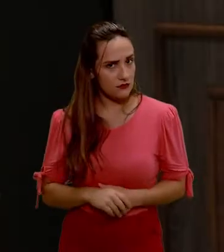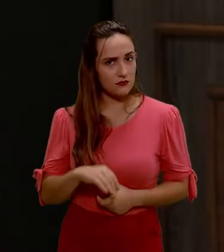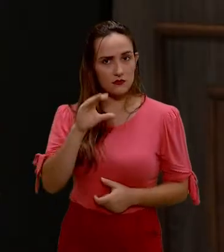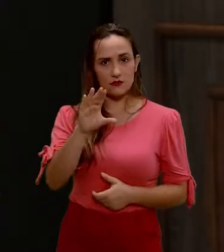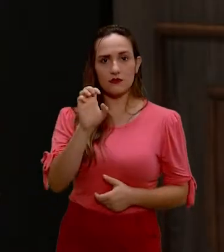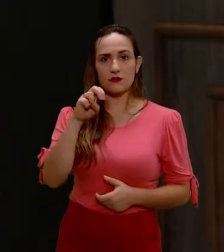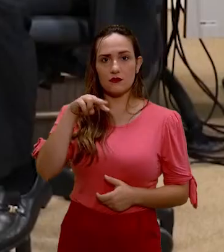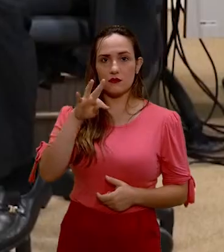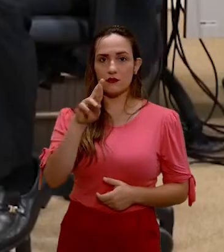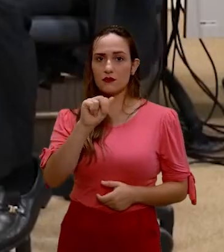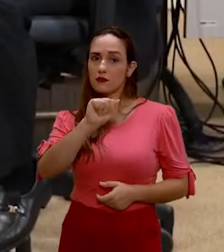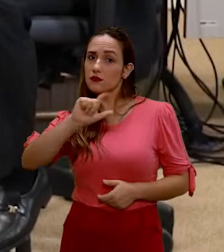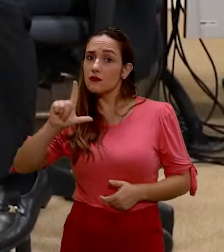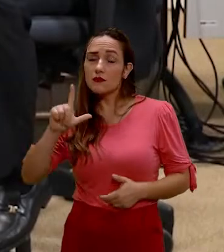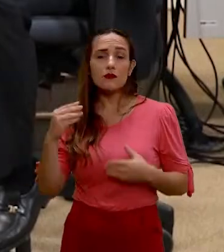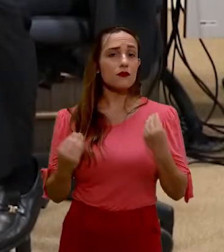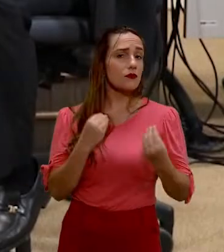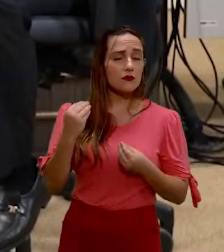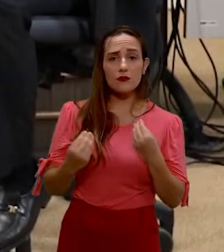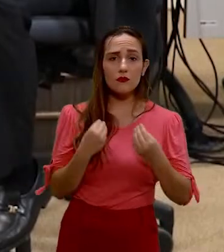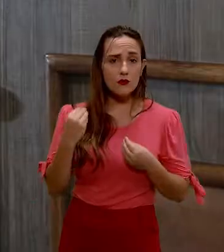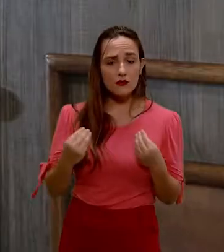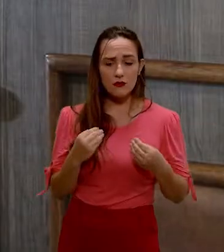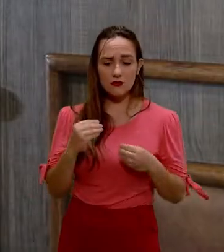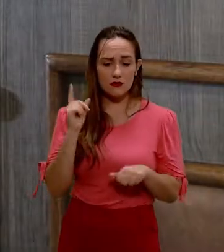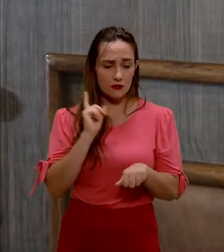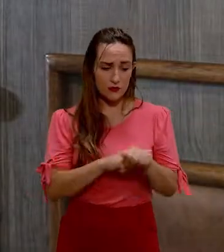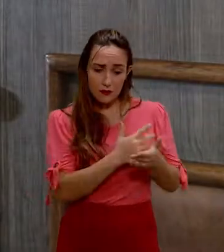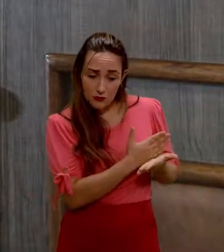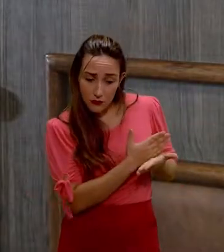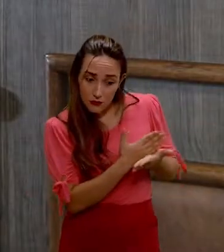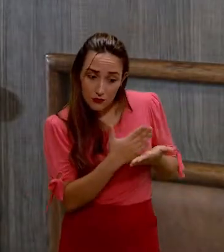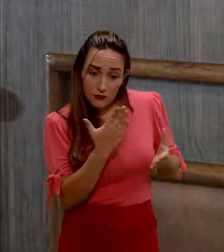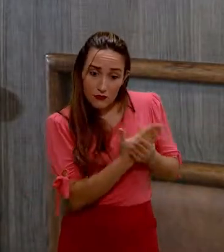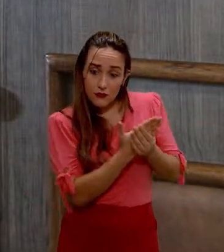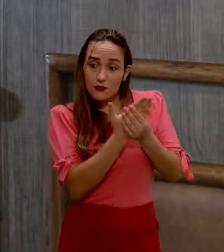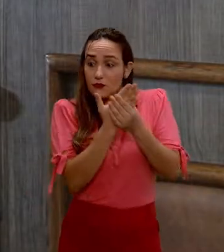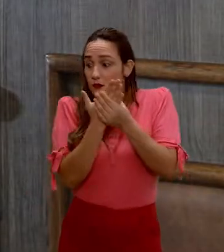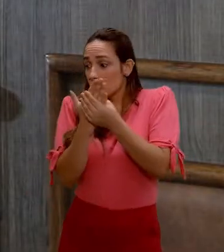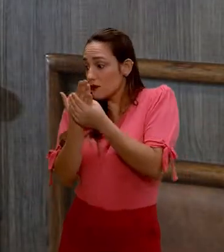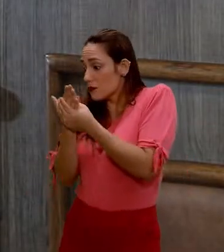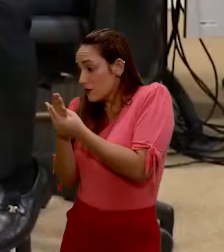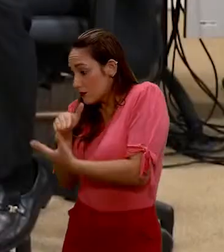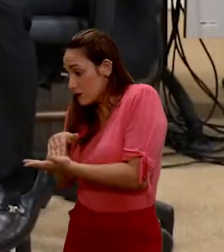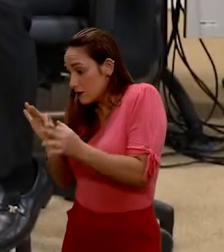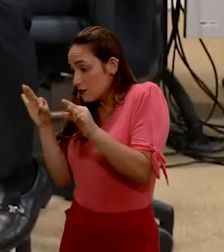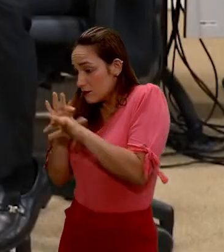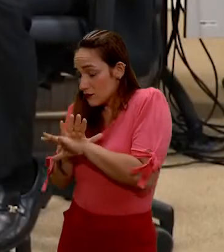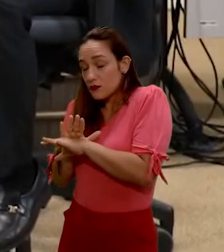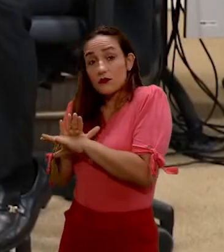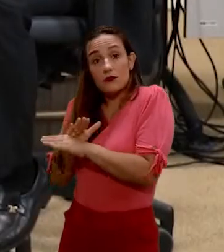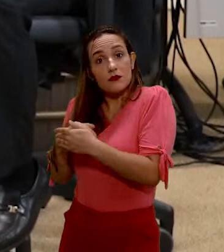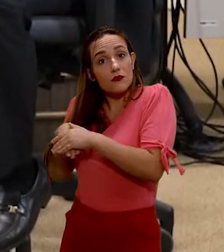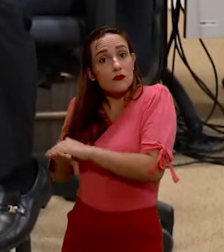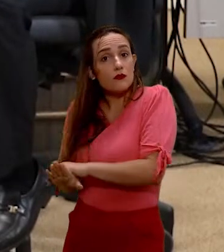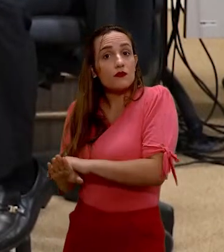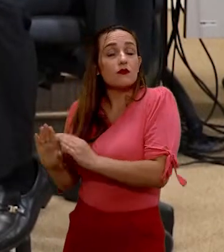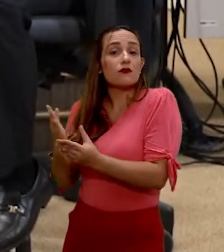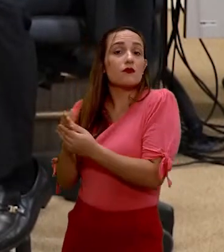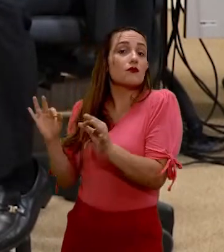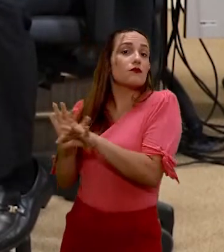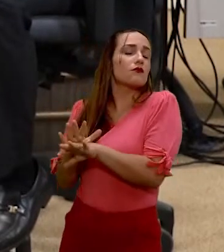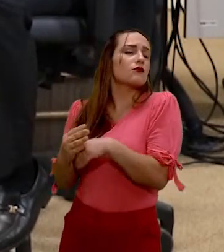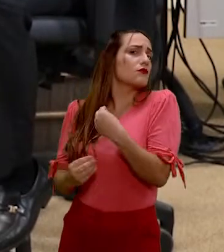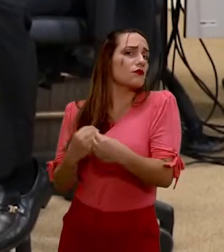funciona a central desde a entrada de um processo até o seu arquivamento? Como que é isso? O processo,